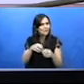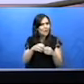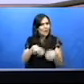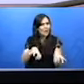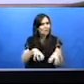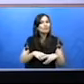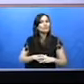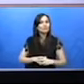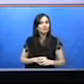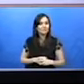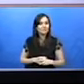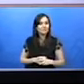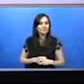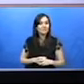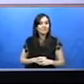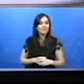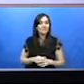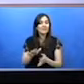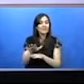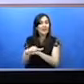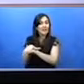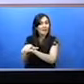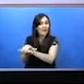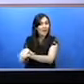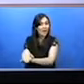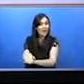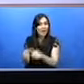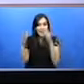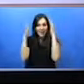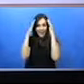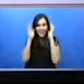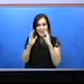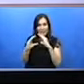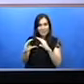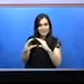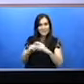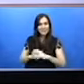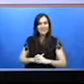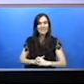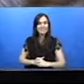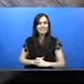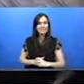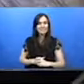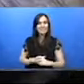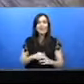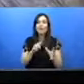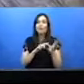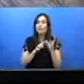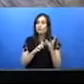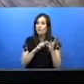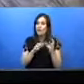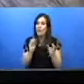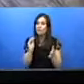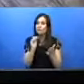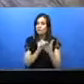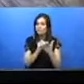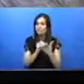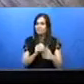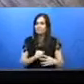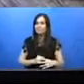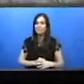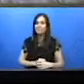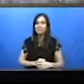atrás? Tartaruga cabeçuda. Vamos preencher com as vogais.